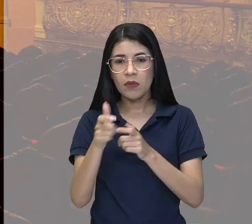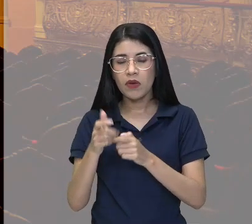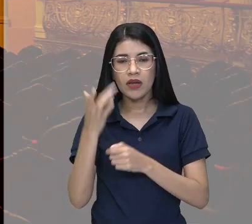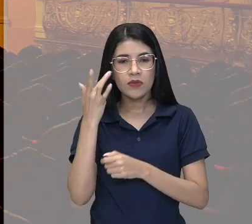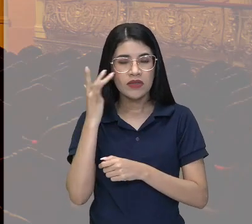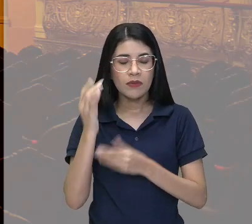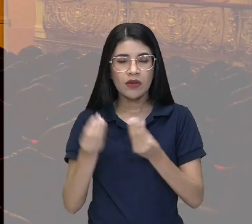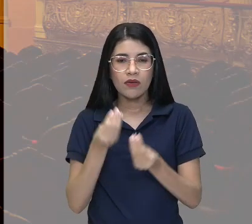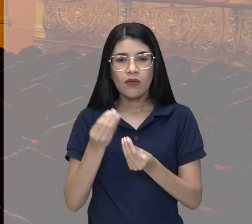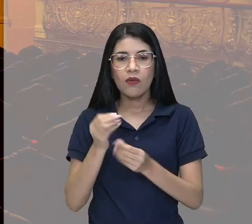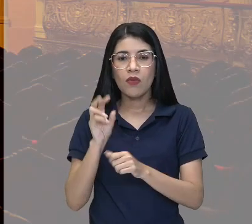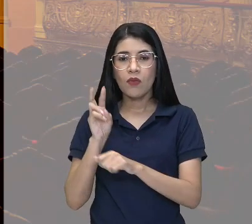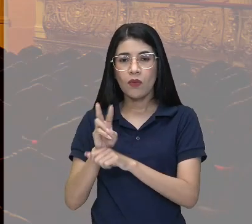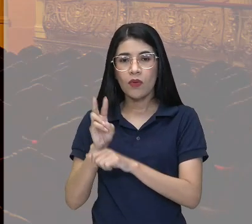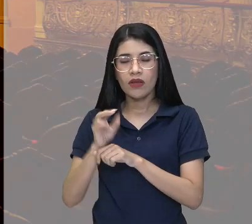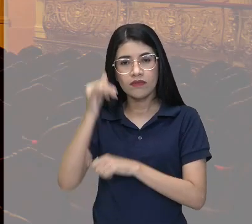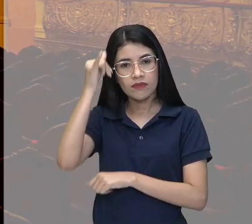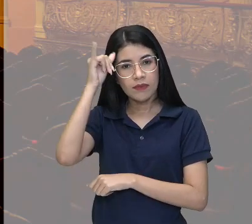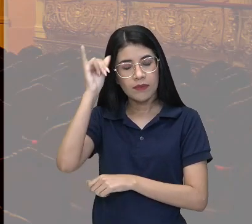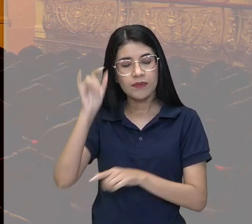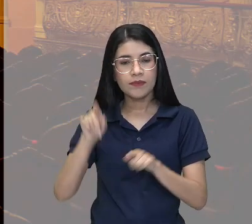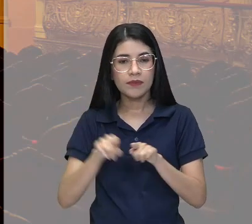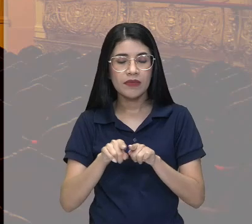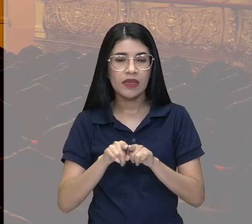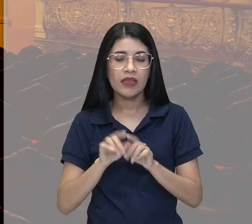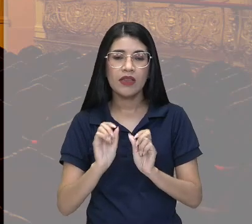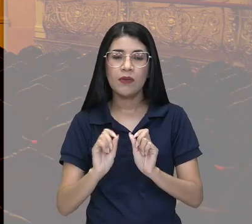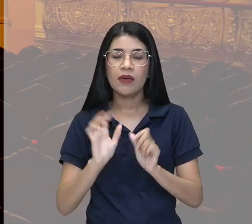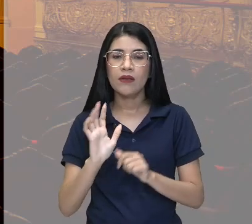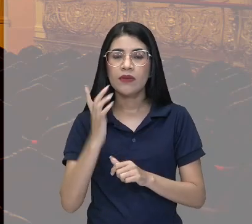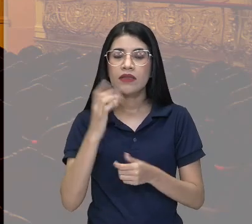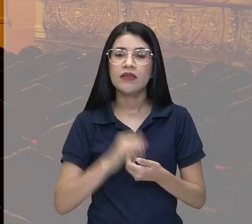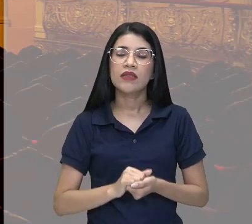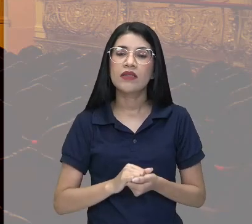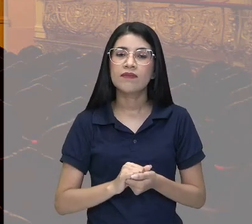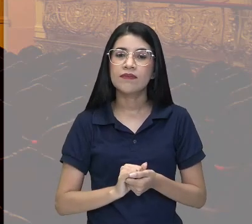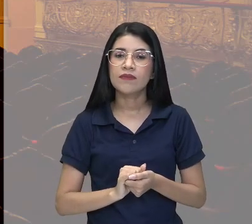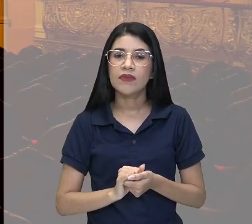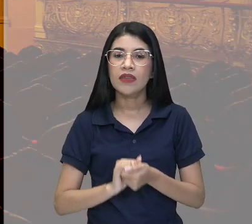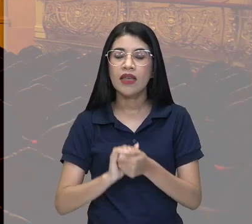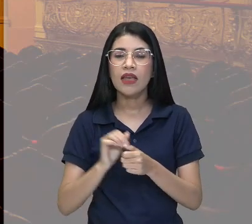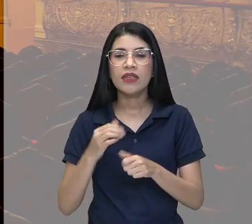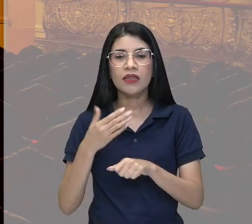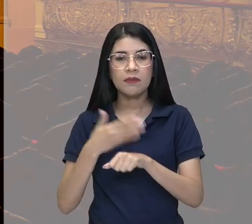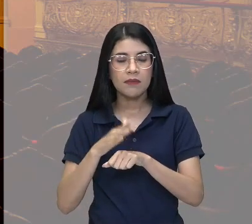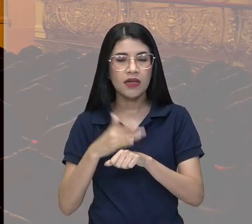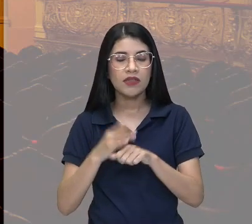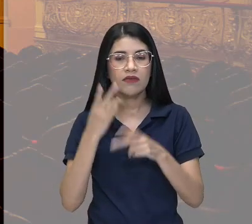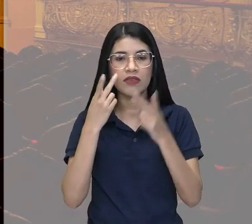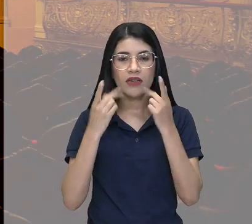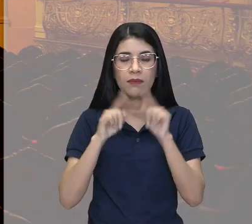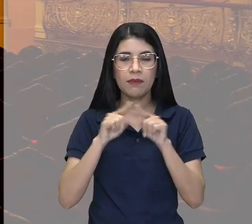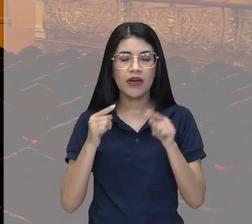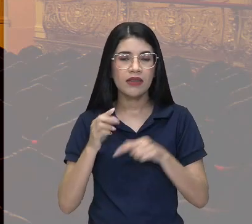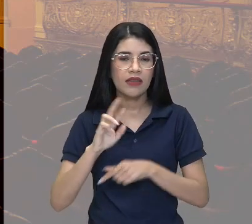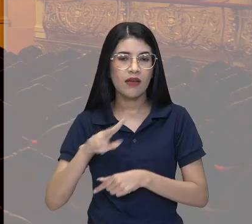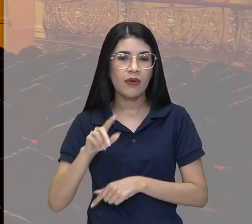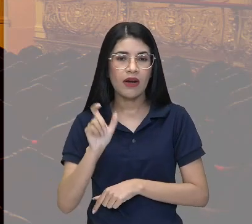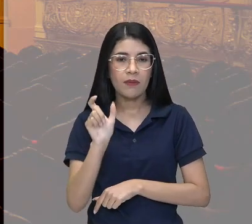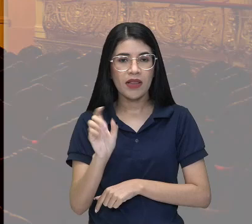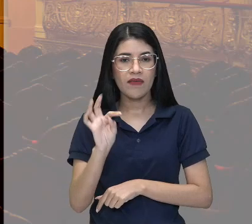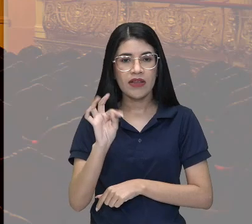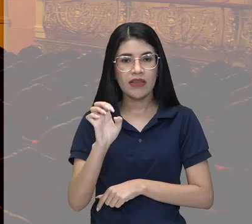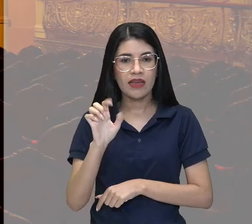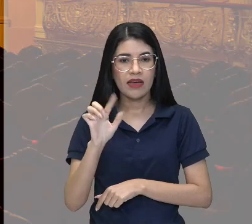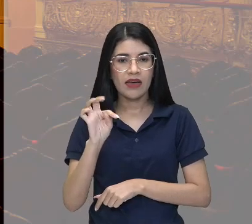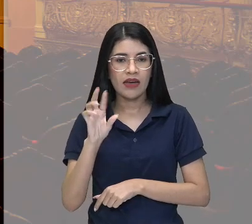pecuária. Então, o que acontecia? Ele fazia teatro, mas ele não usava o nome de teatro. E aonde foi que foi intitulado